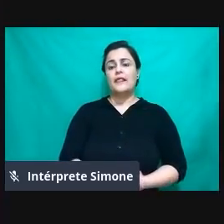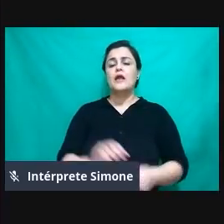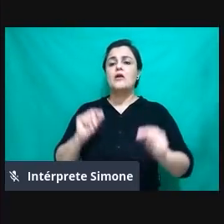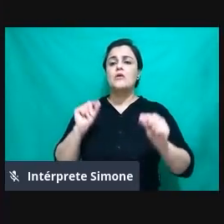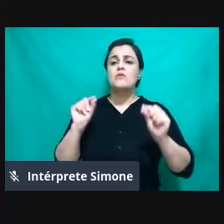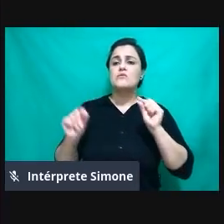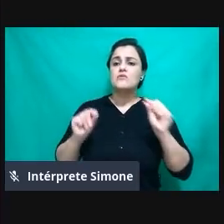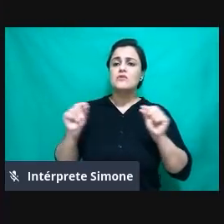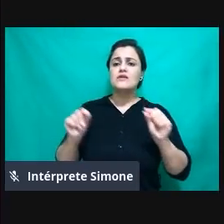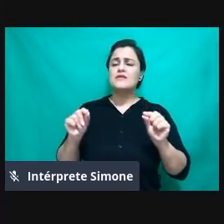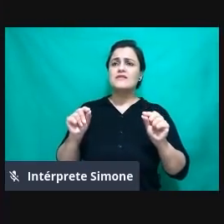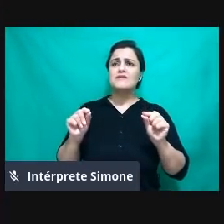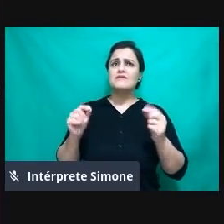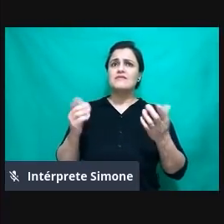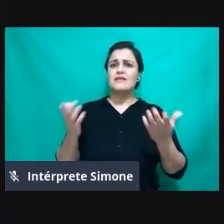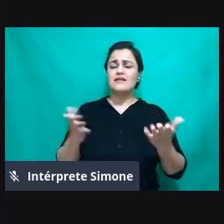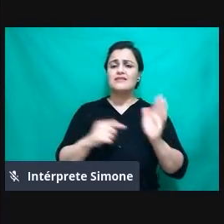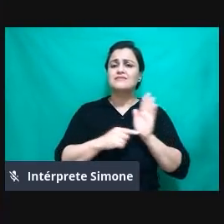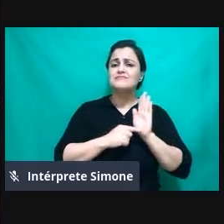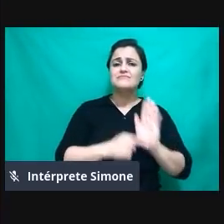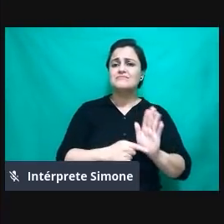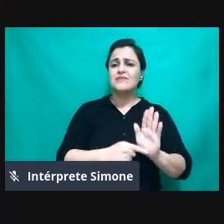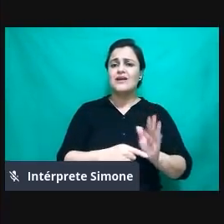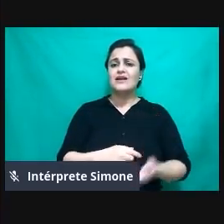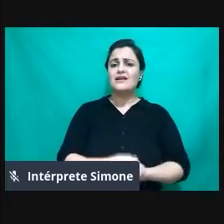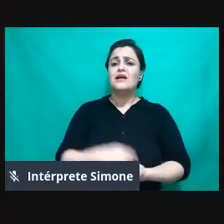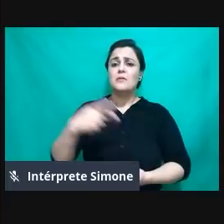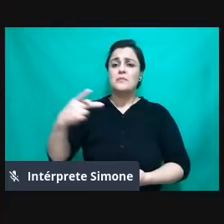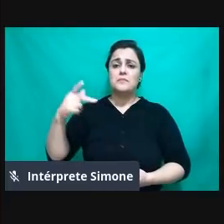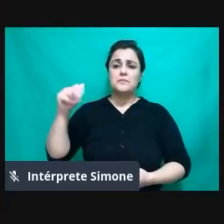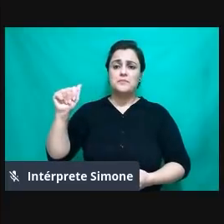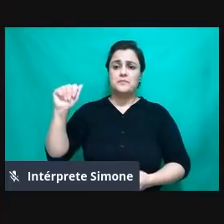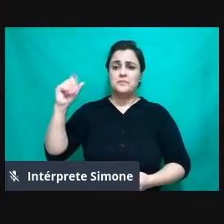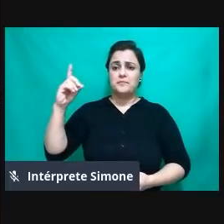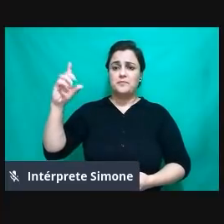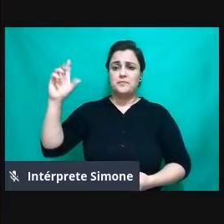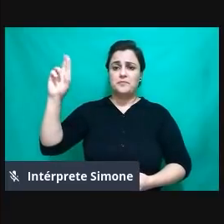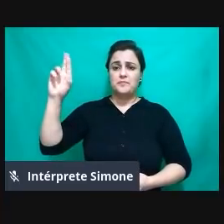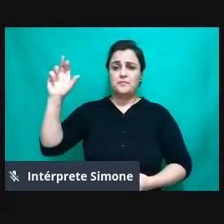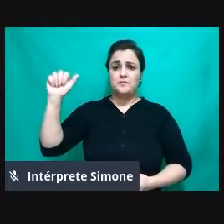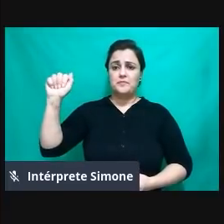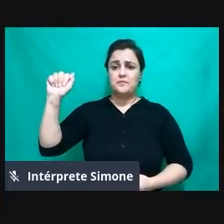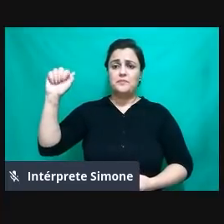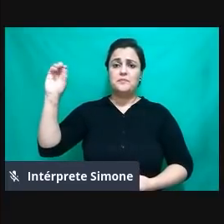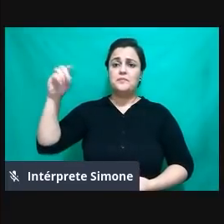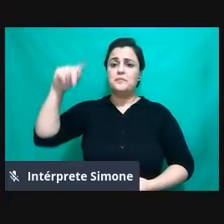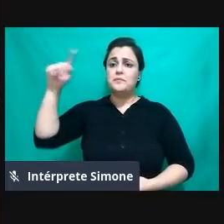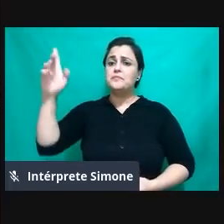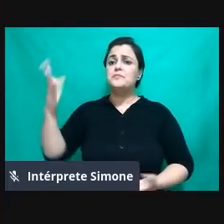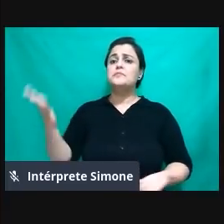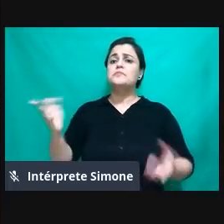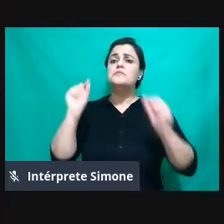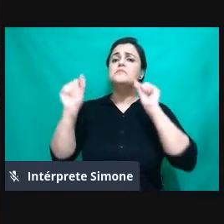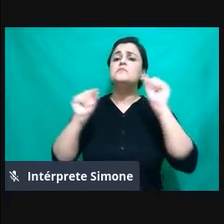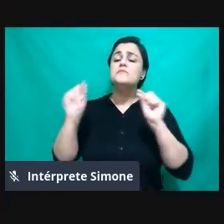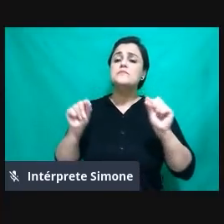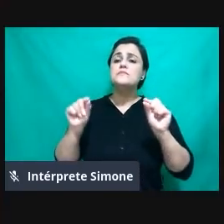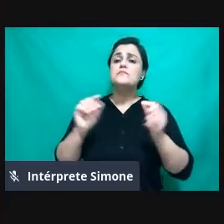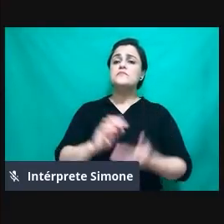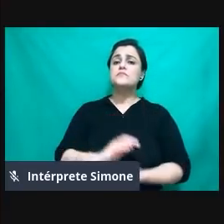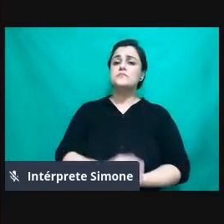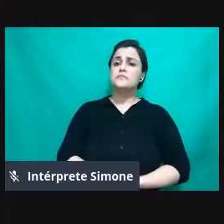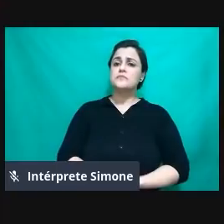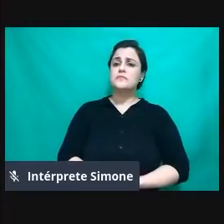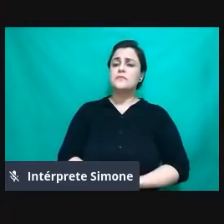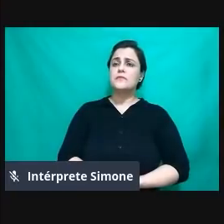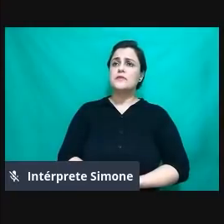padrão? Qual que é o conceito de padrão, né? Por que nós chamamos de regularidade, né? Aonde que eu